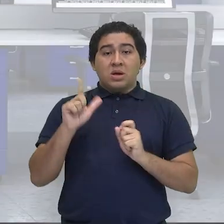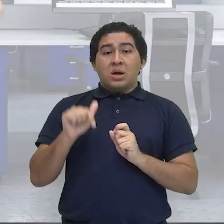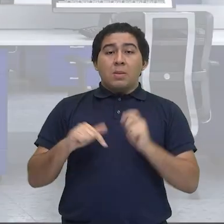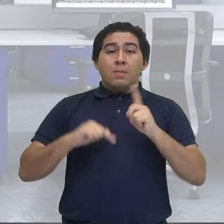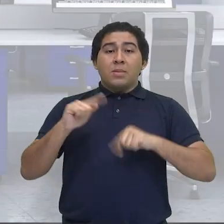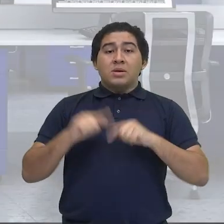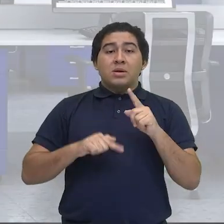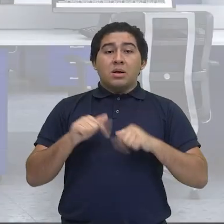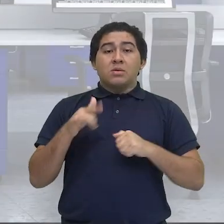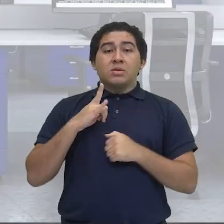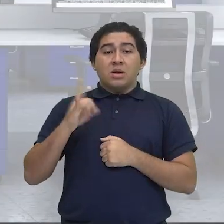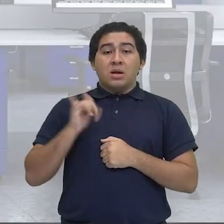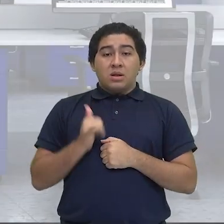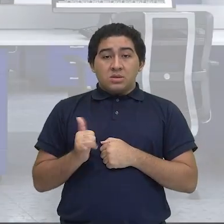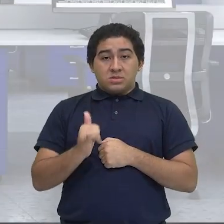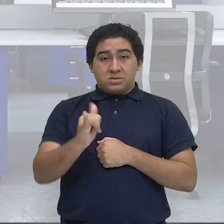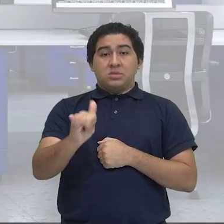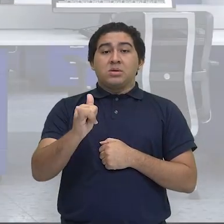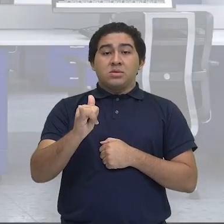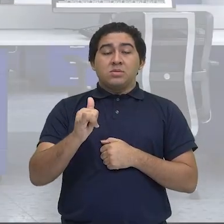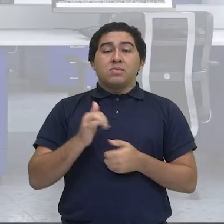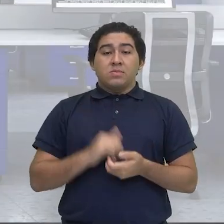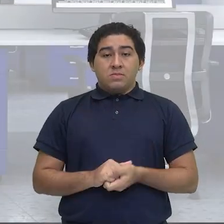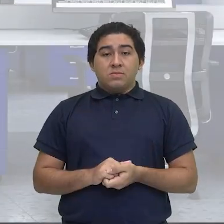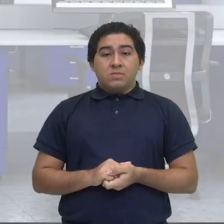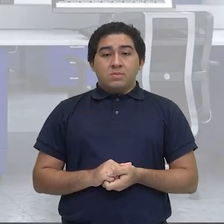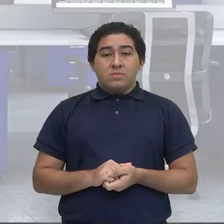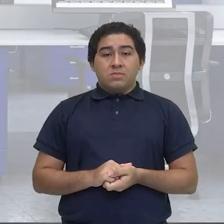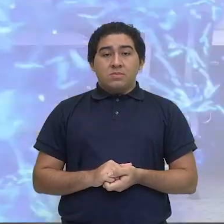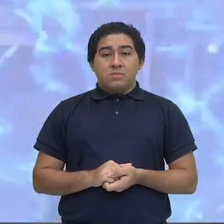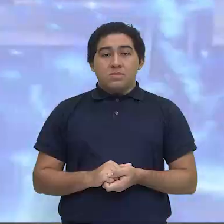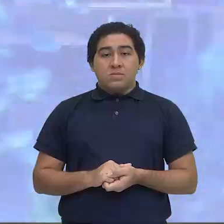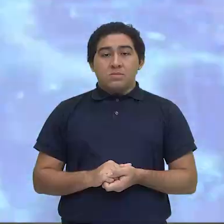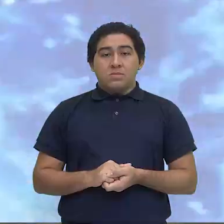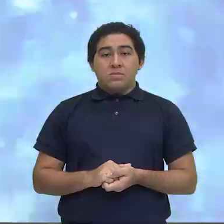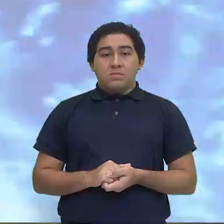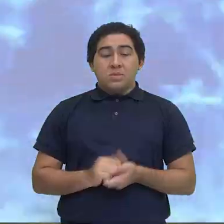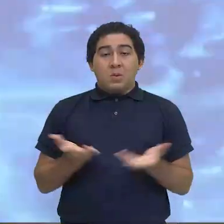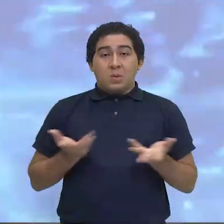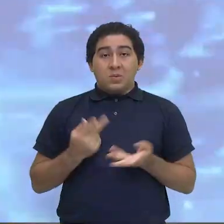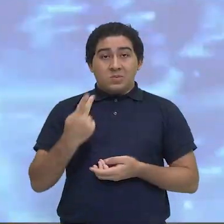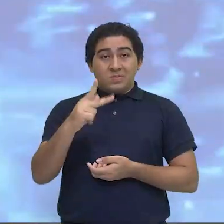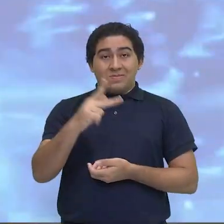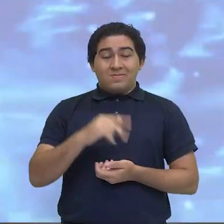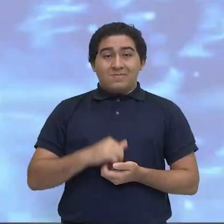da eletrodinâmica. E agora eu jogo para você.